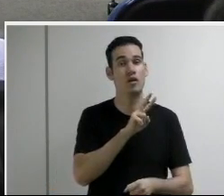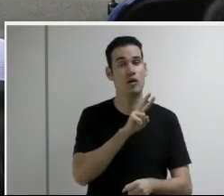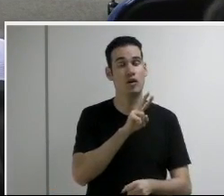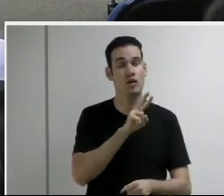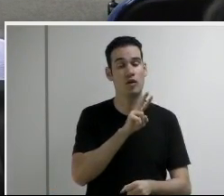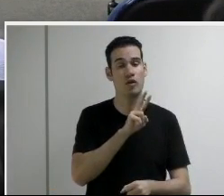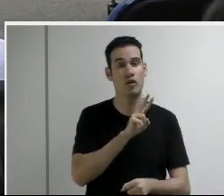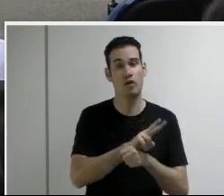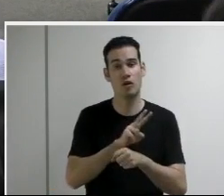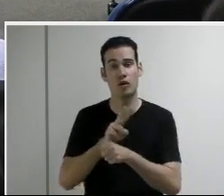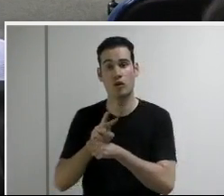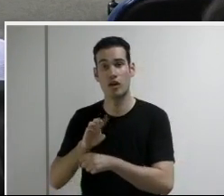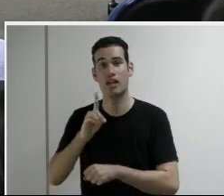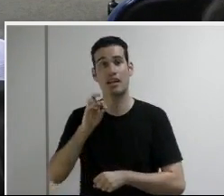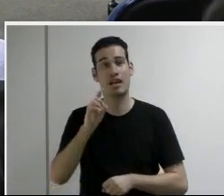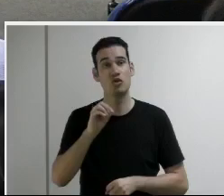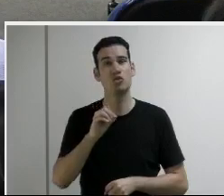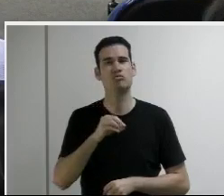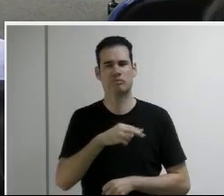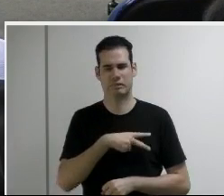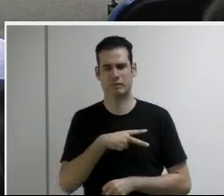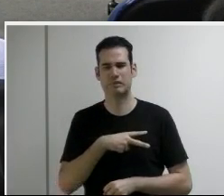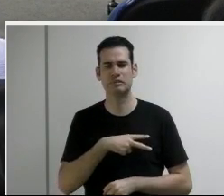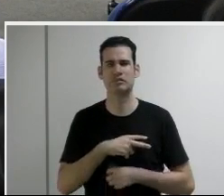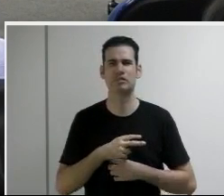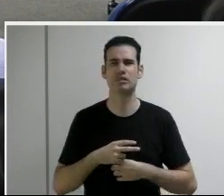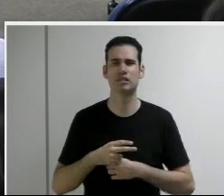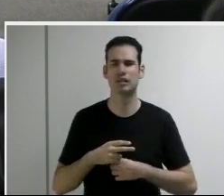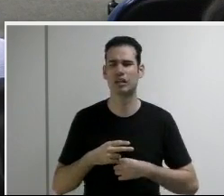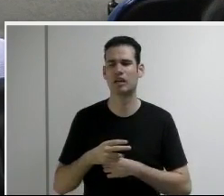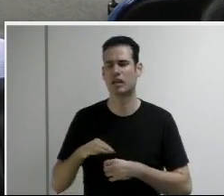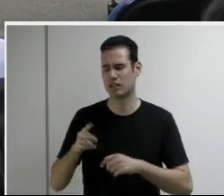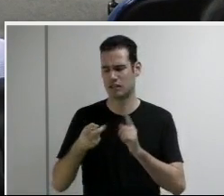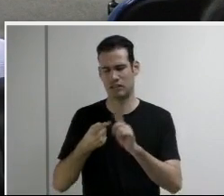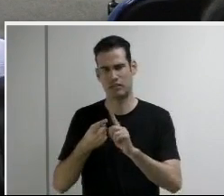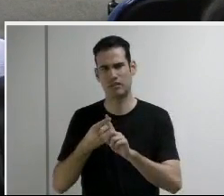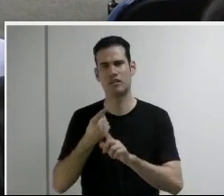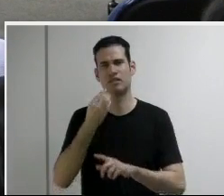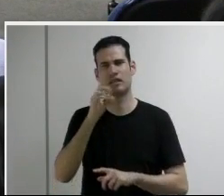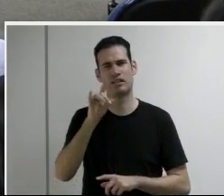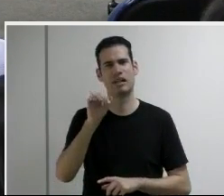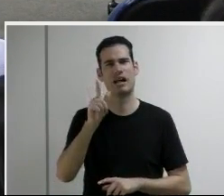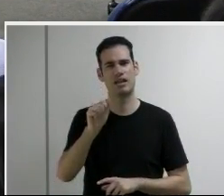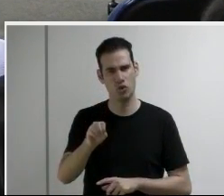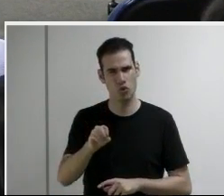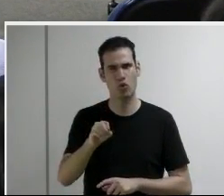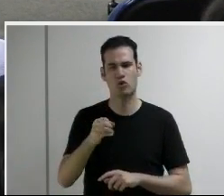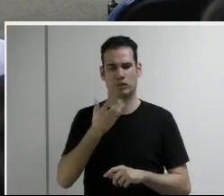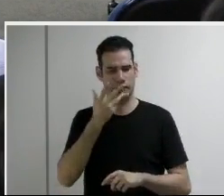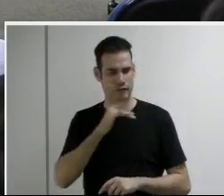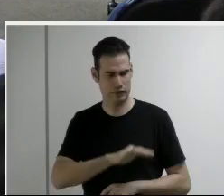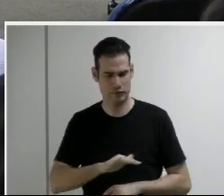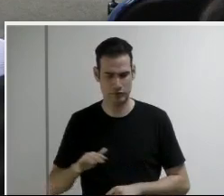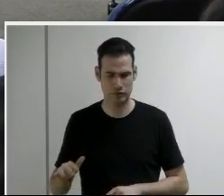a dados sensíveis. A dados de criança, a Câmara avançou no sentido de que